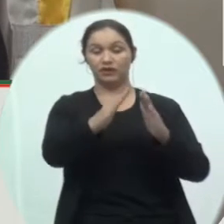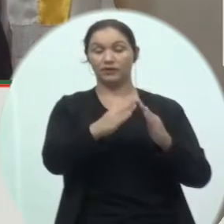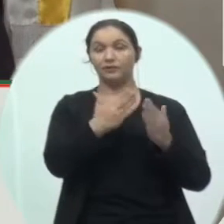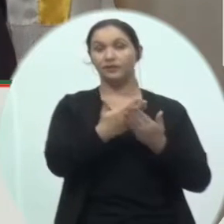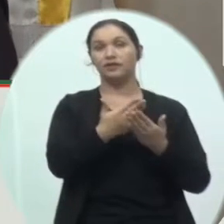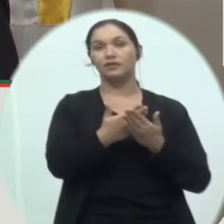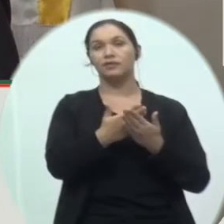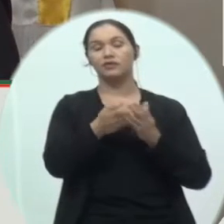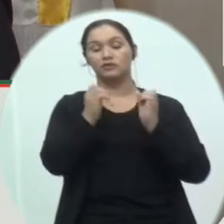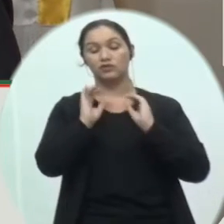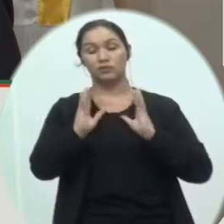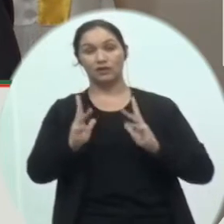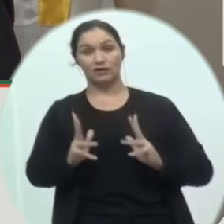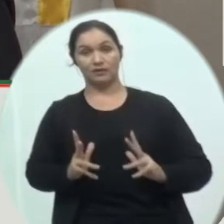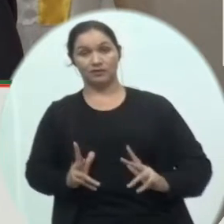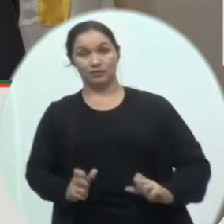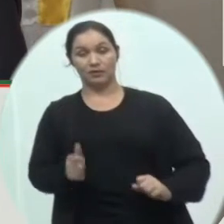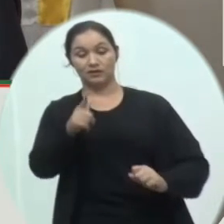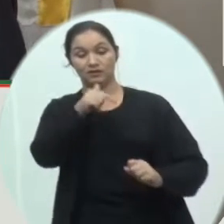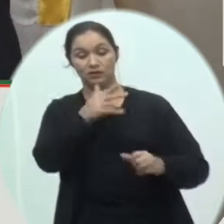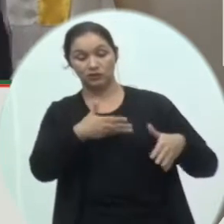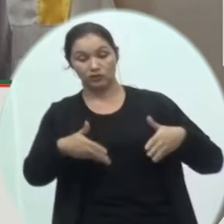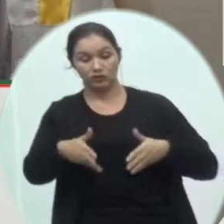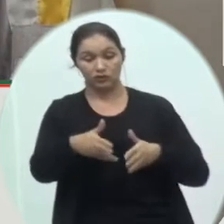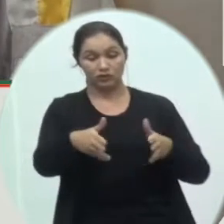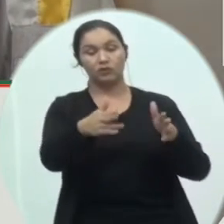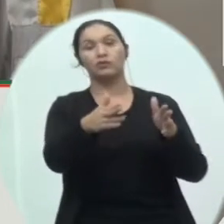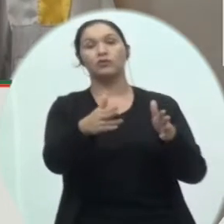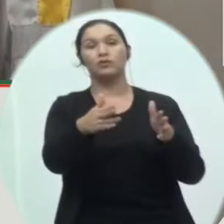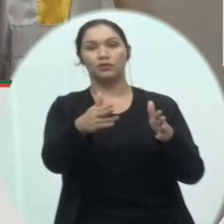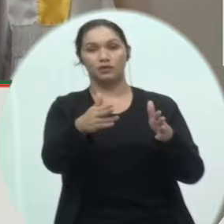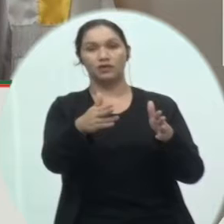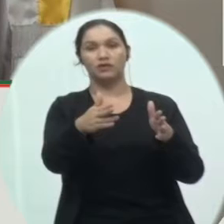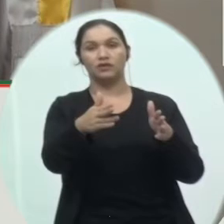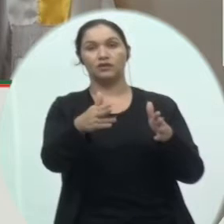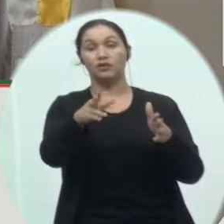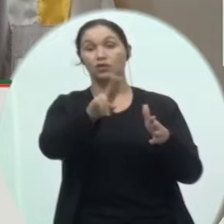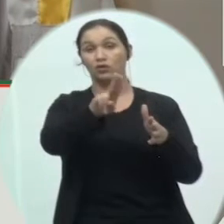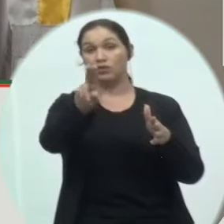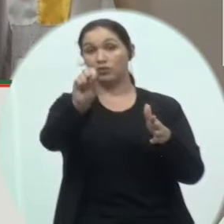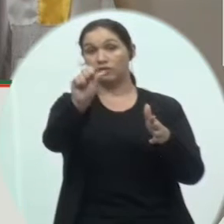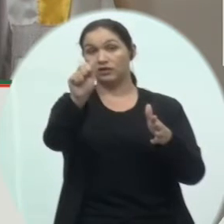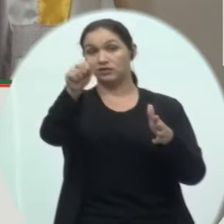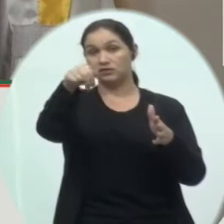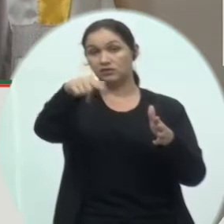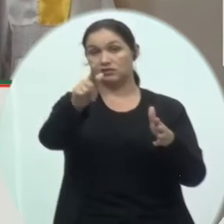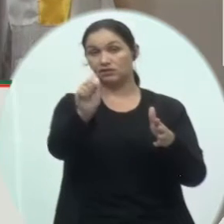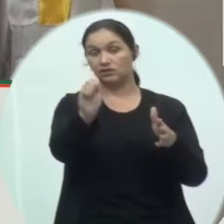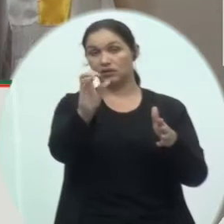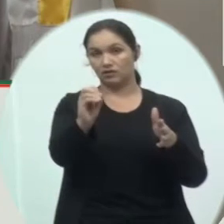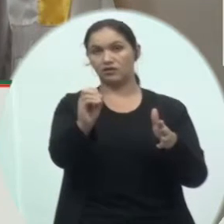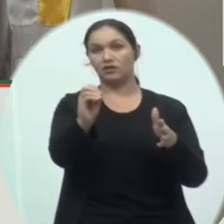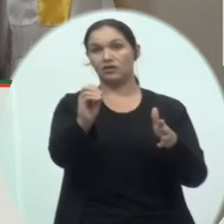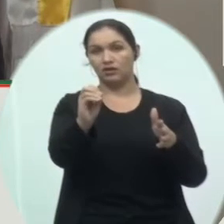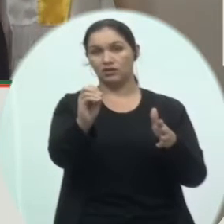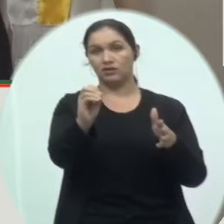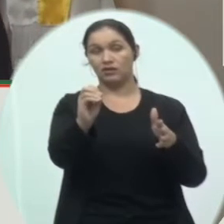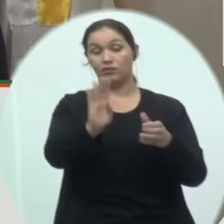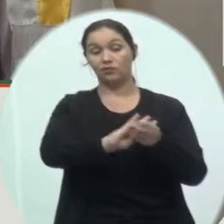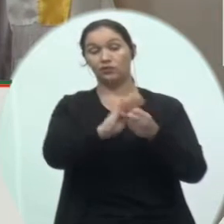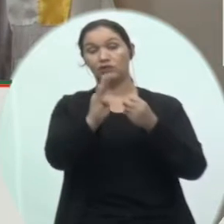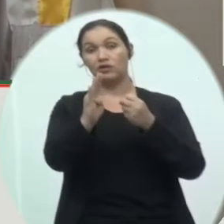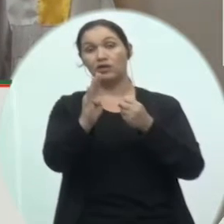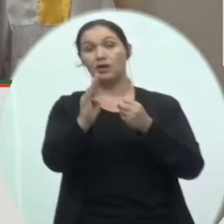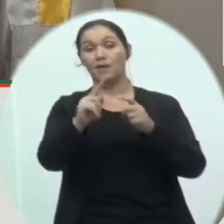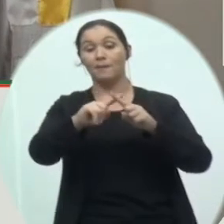referente à limpeza do Rio Sangão, que corta o bairro Francesa. Esse foi feito um trabalho muito bacana, tempos